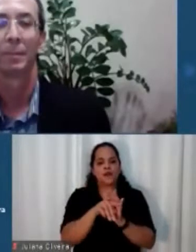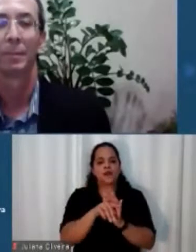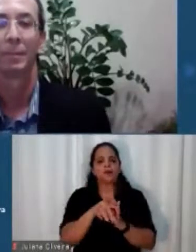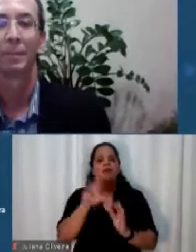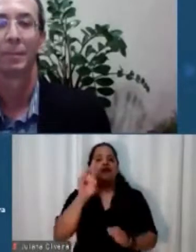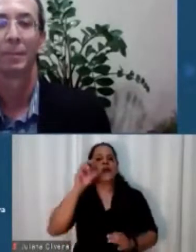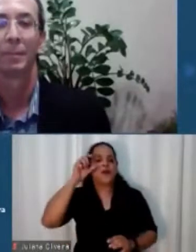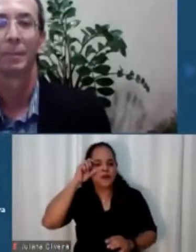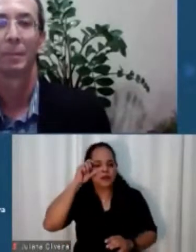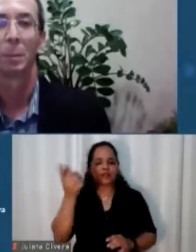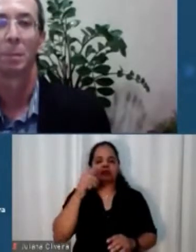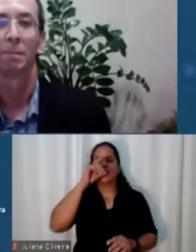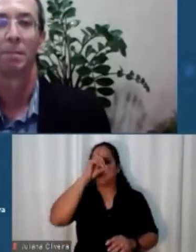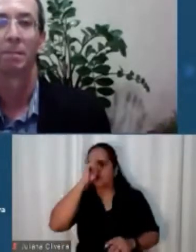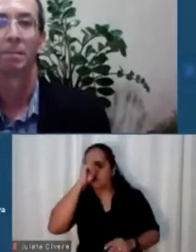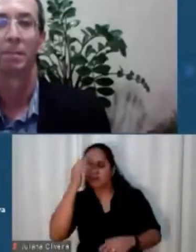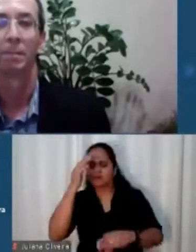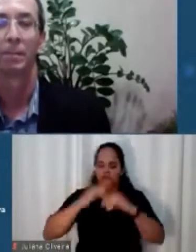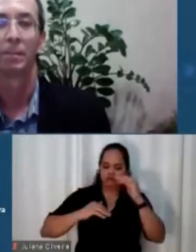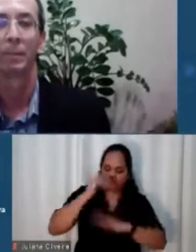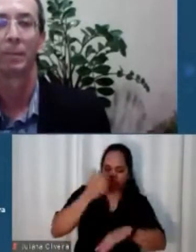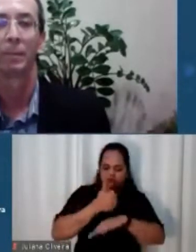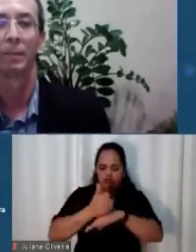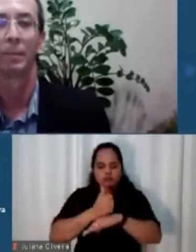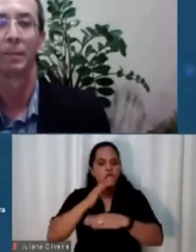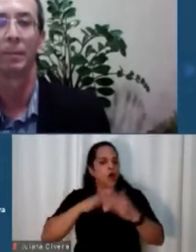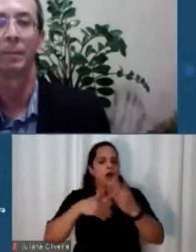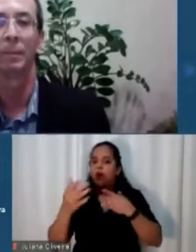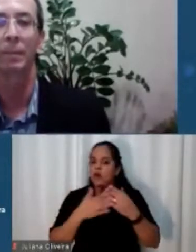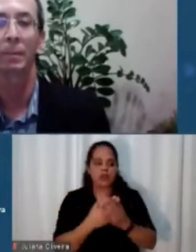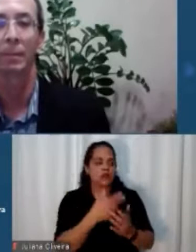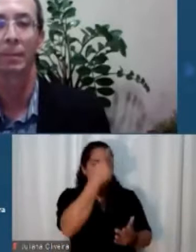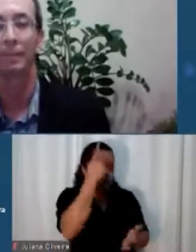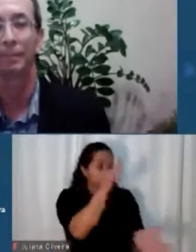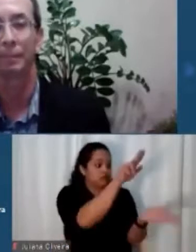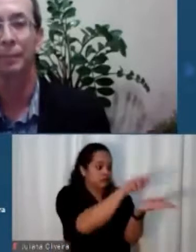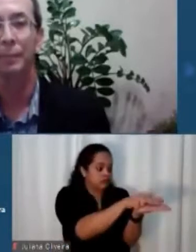ou um profissional que vai atender um paciente, ele precisa